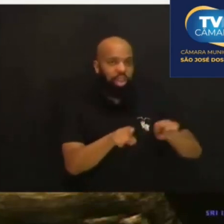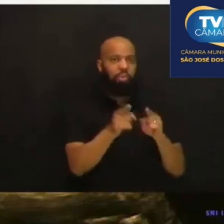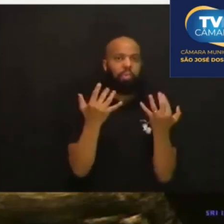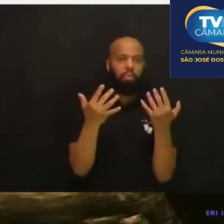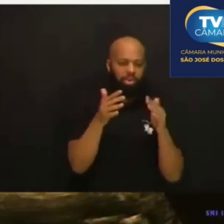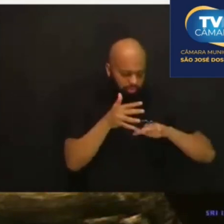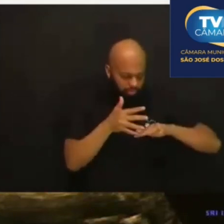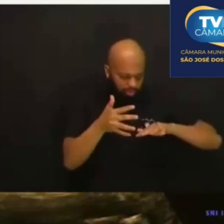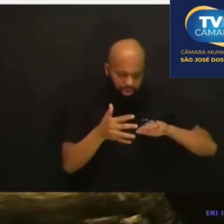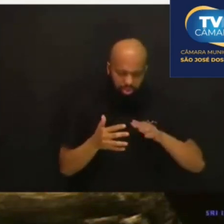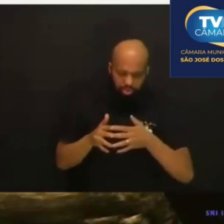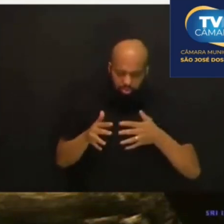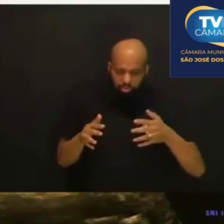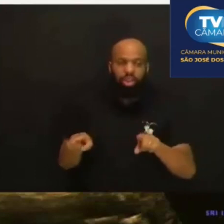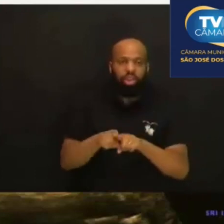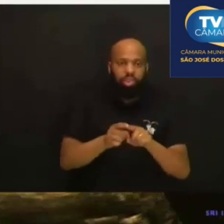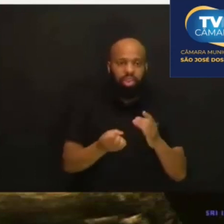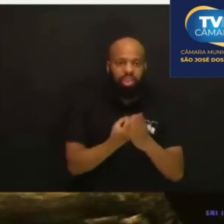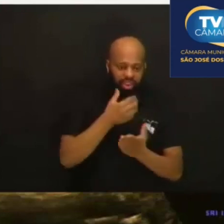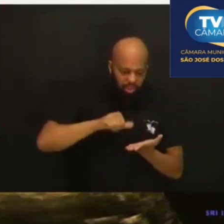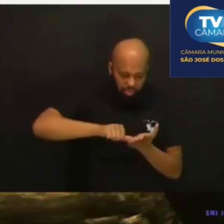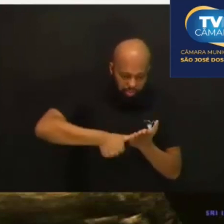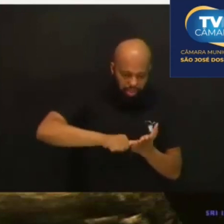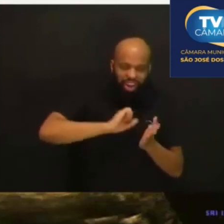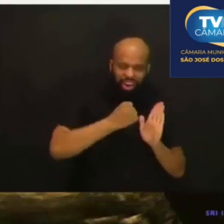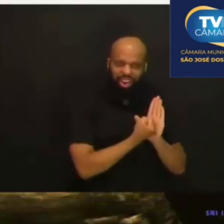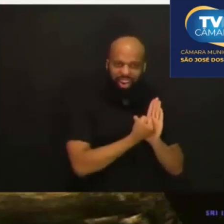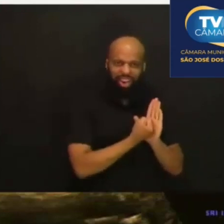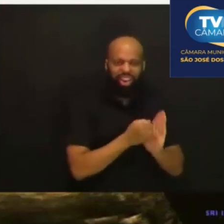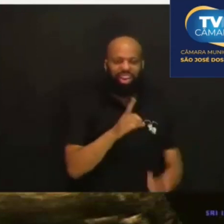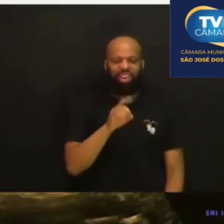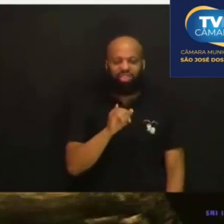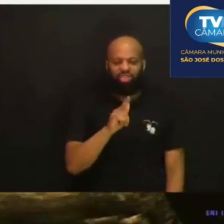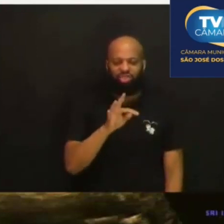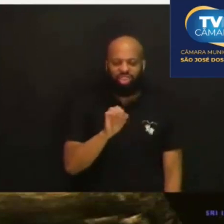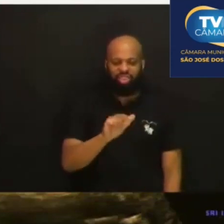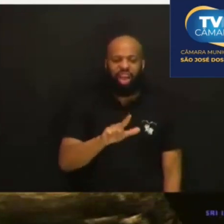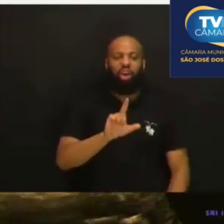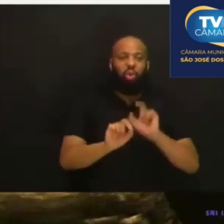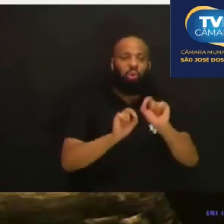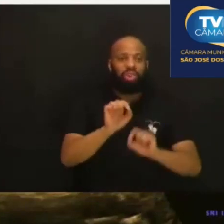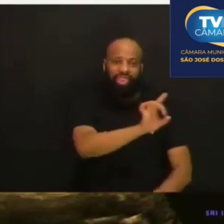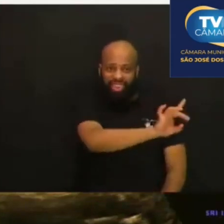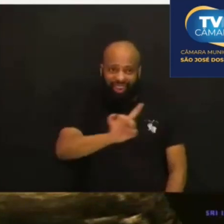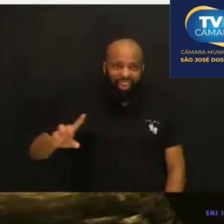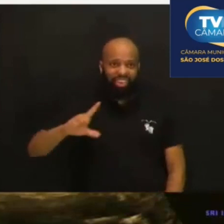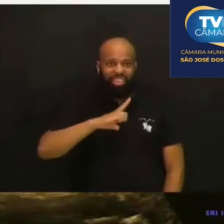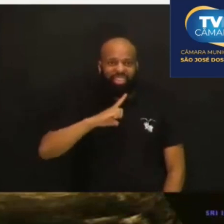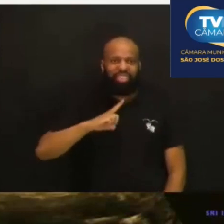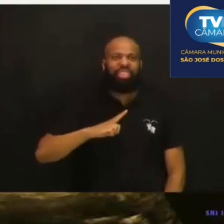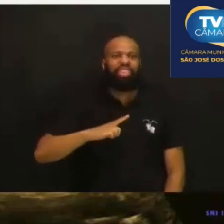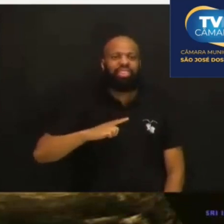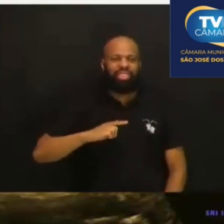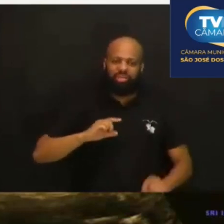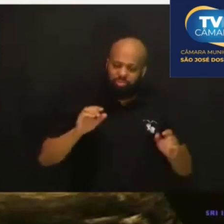das digitais. Aquilo que ao longo da vida nós vamos, né, vai nos individualizar, não é assim? Hoje a gente vai em qualquer